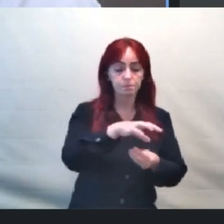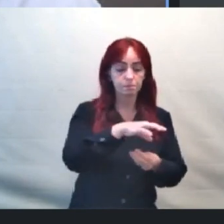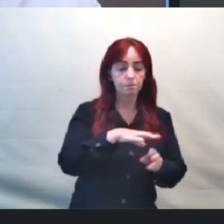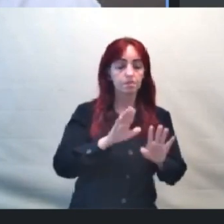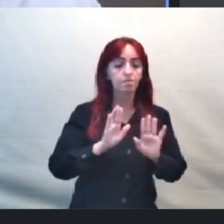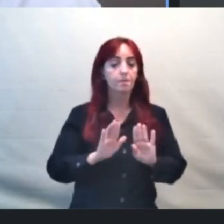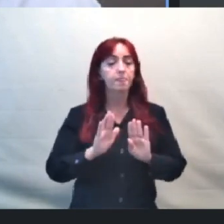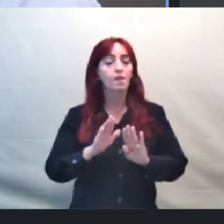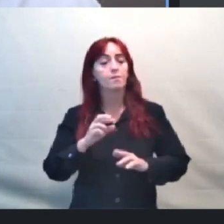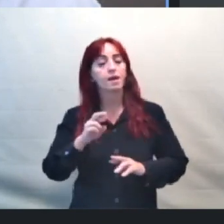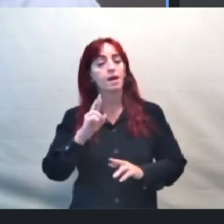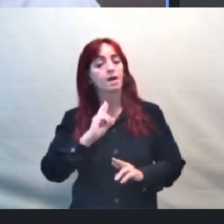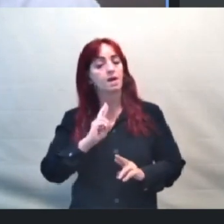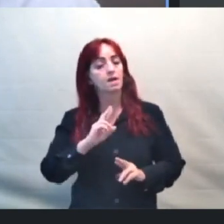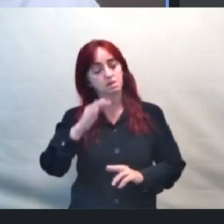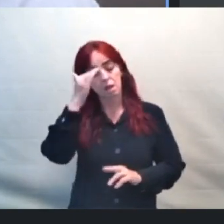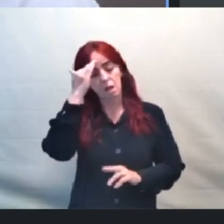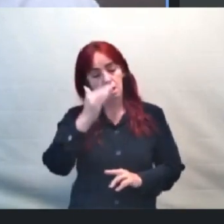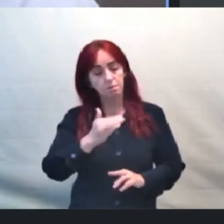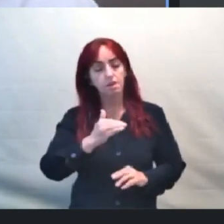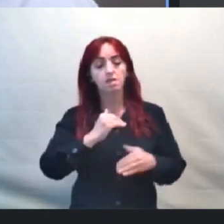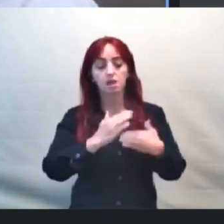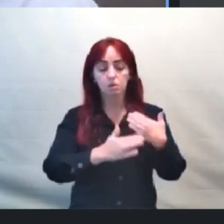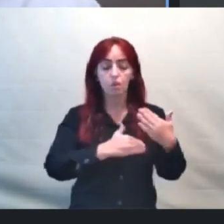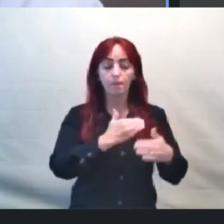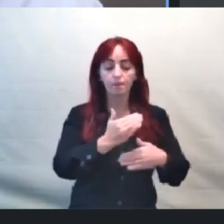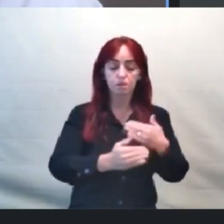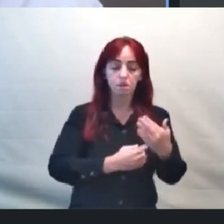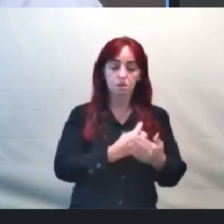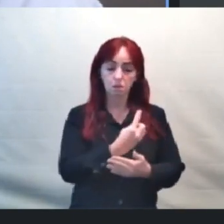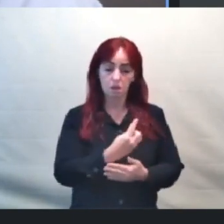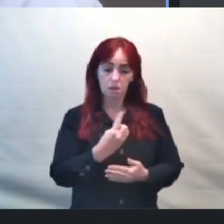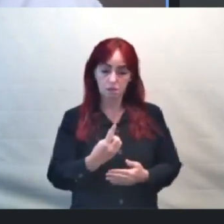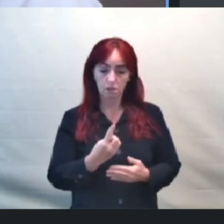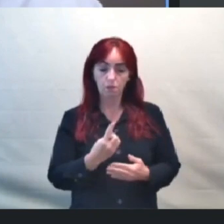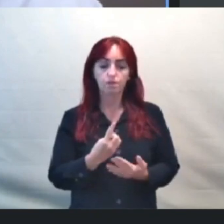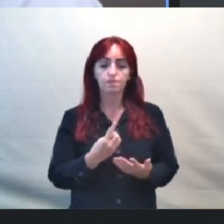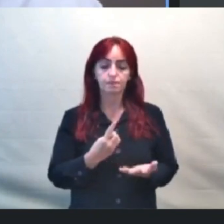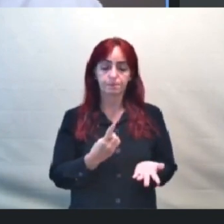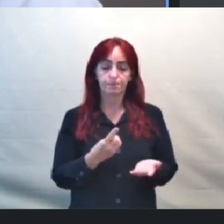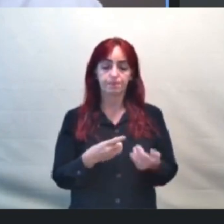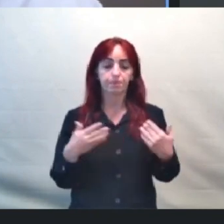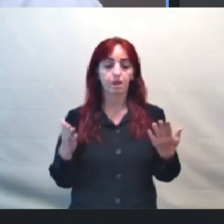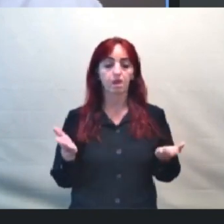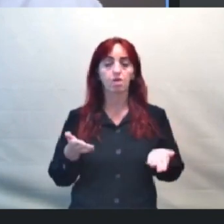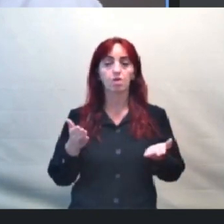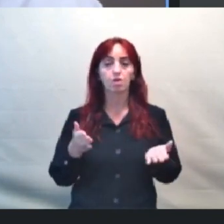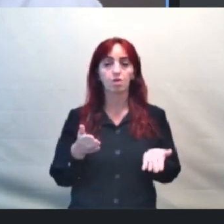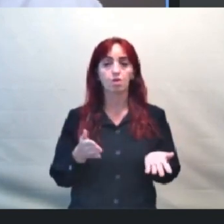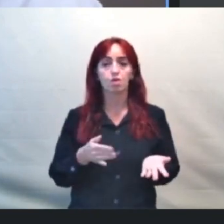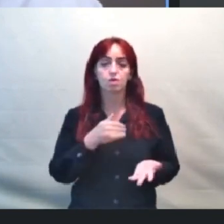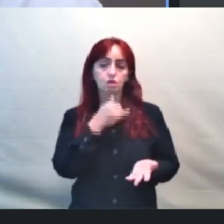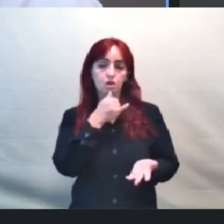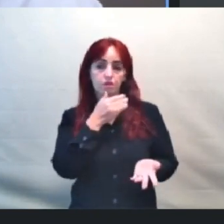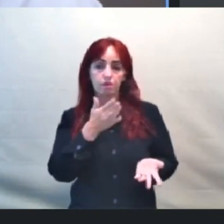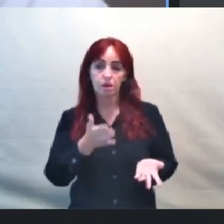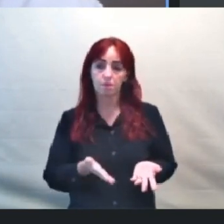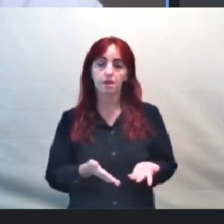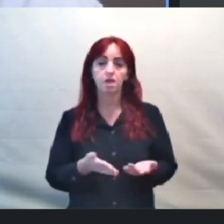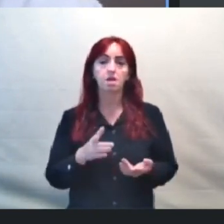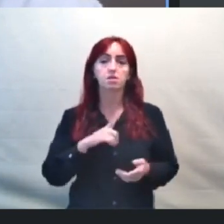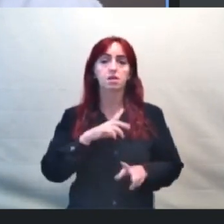o processo de cada um, a trajetória de cada um, né, de cada uma, que hoje, infelizmente, se encontra em situação de